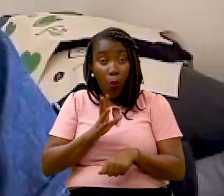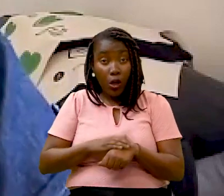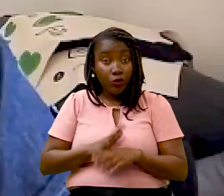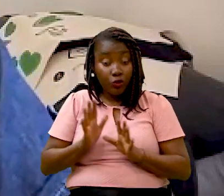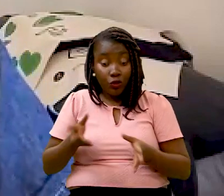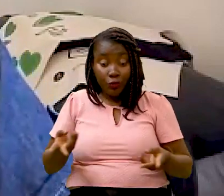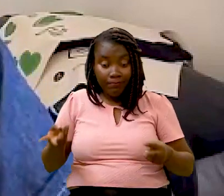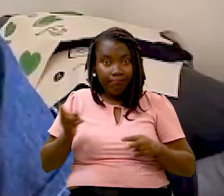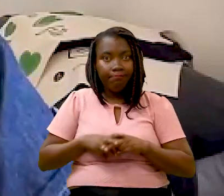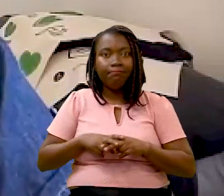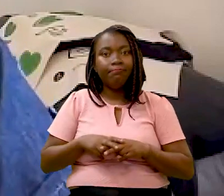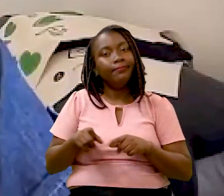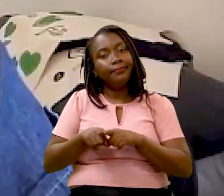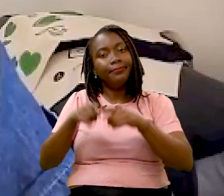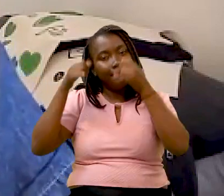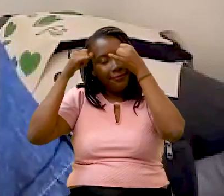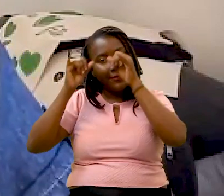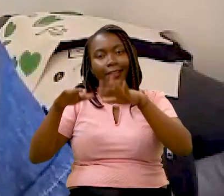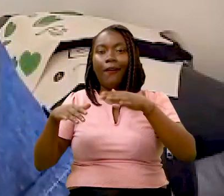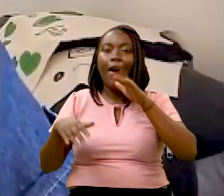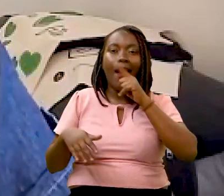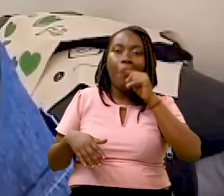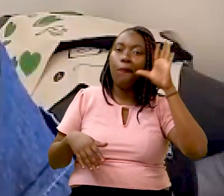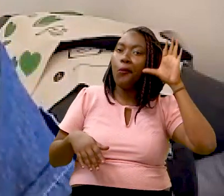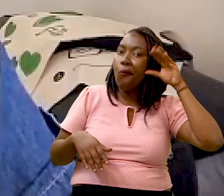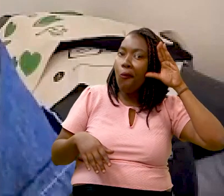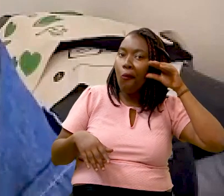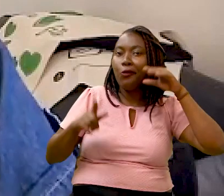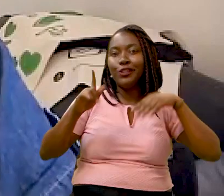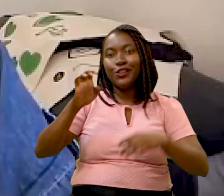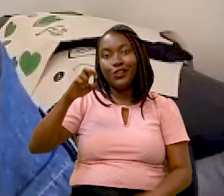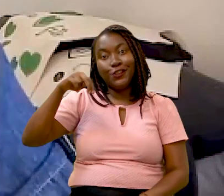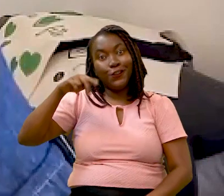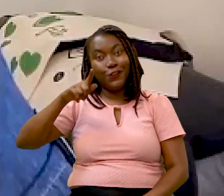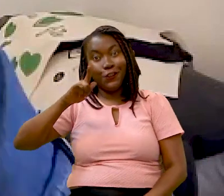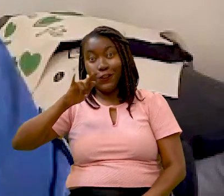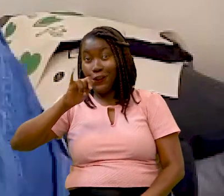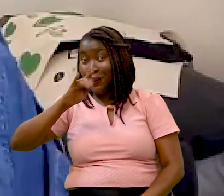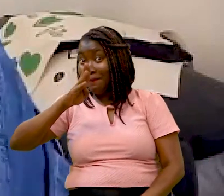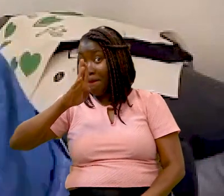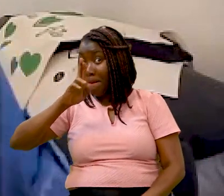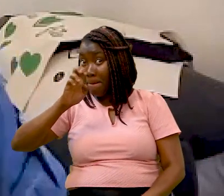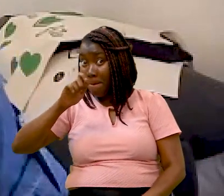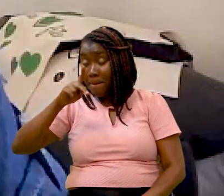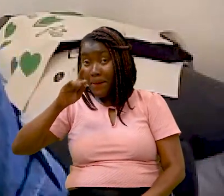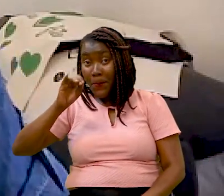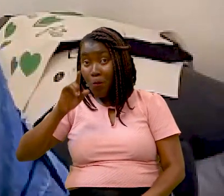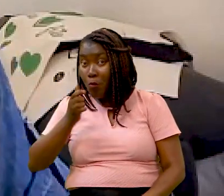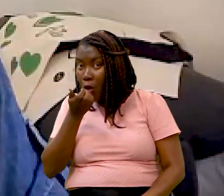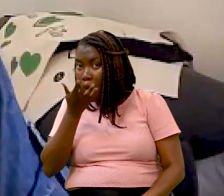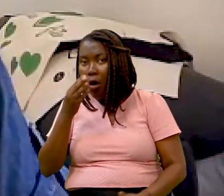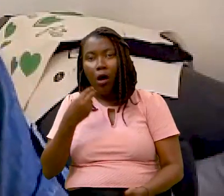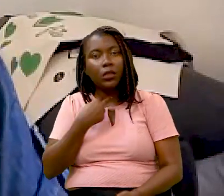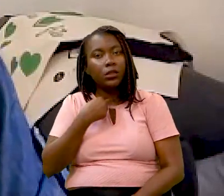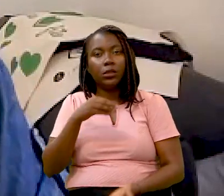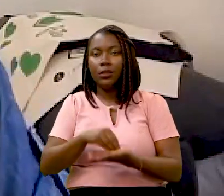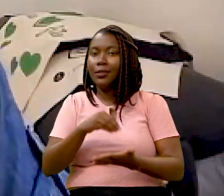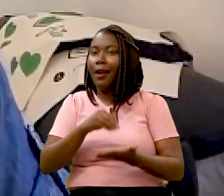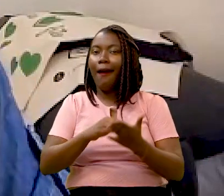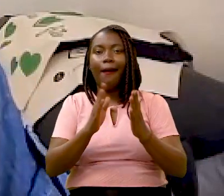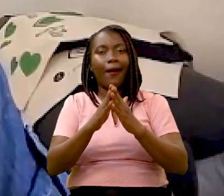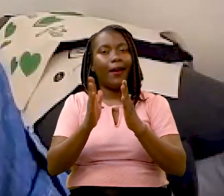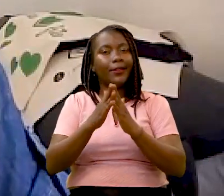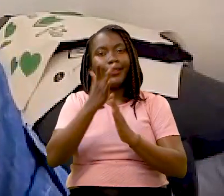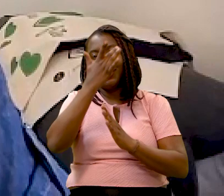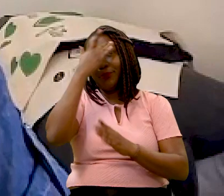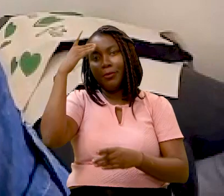como preventiva. Então, água de coco e gengibre em pó, eles não devem faltar na casa das